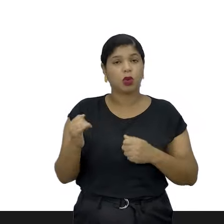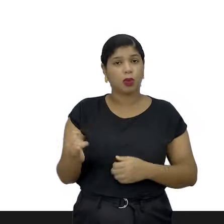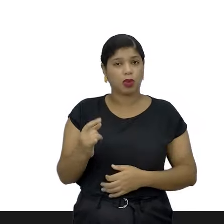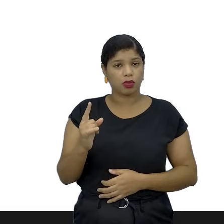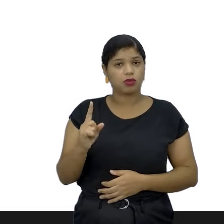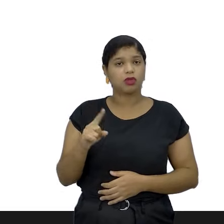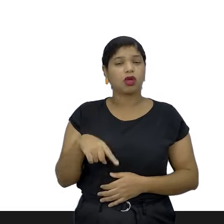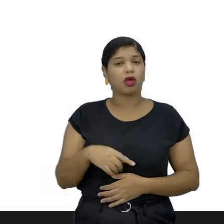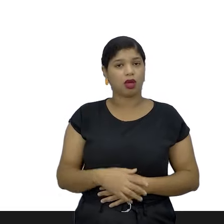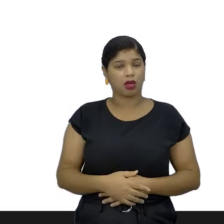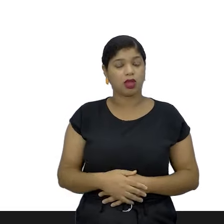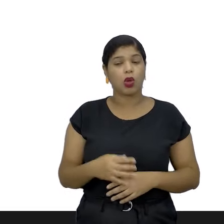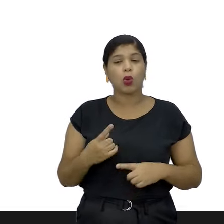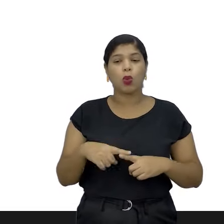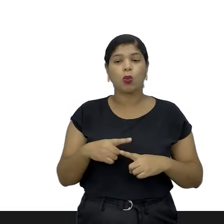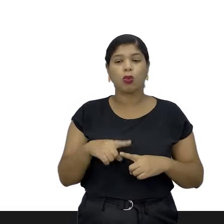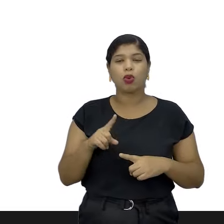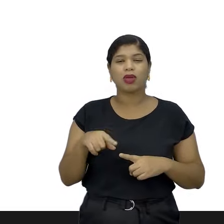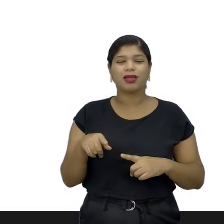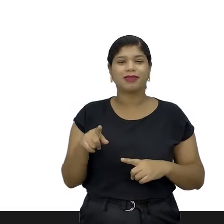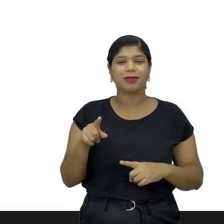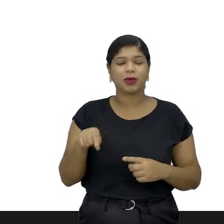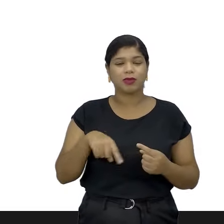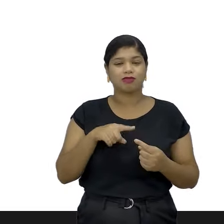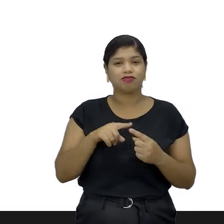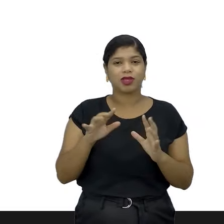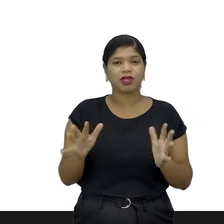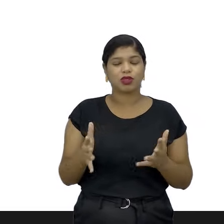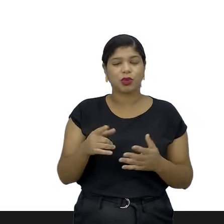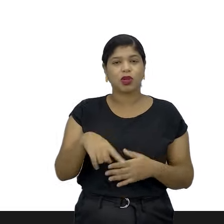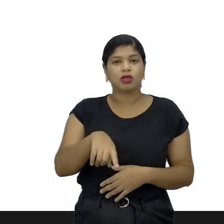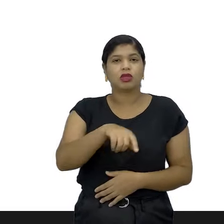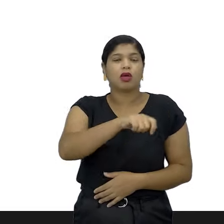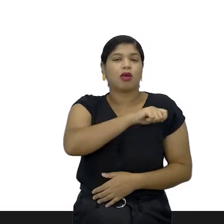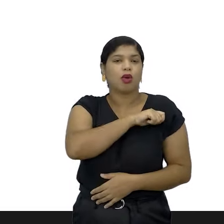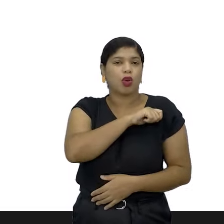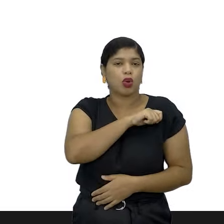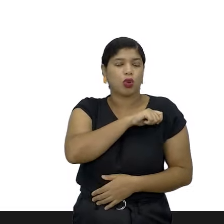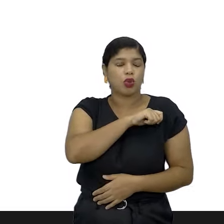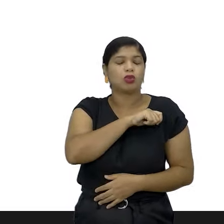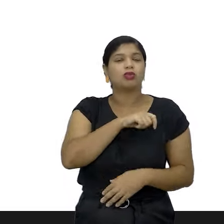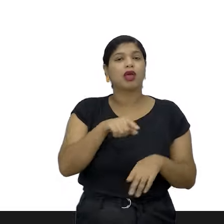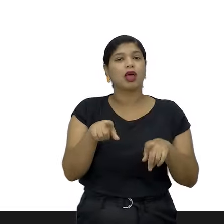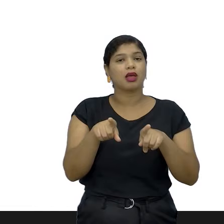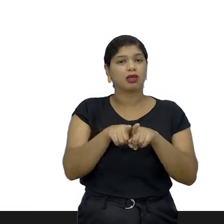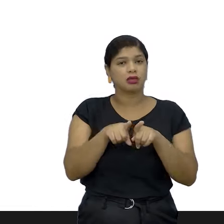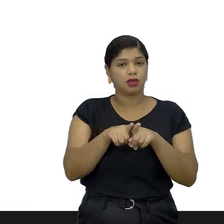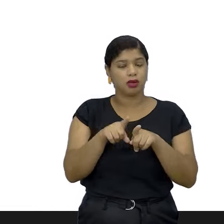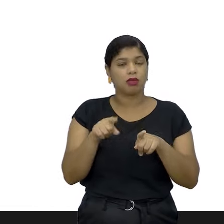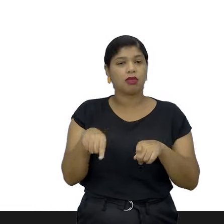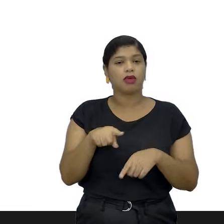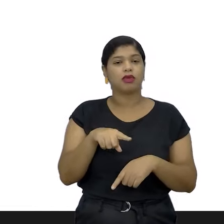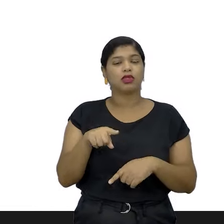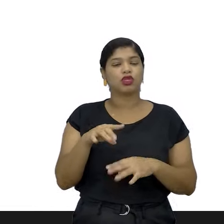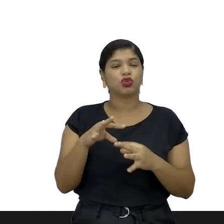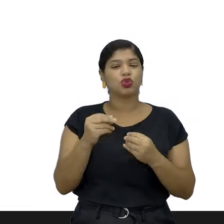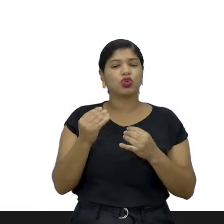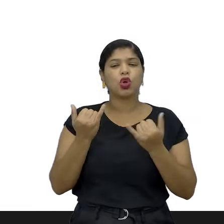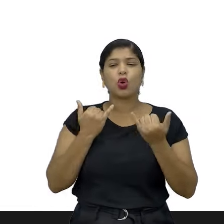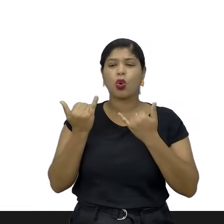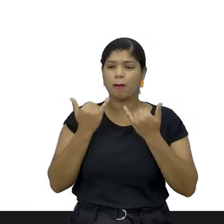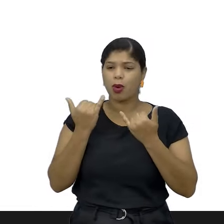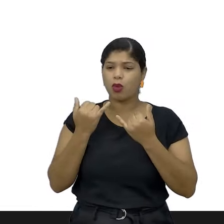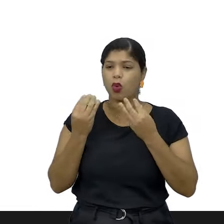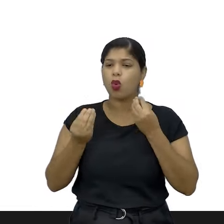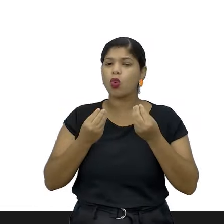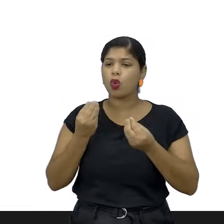que as reflexões sejam propostas neste contexto, ou levar também o que vocês coletam, né, a partir dos